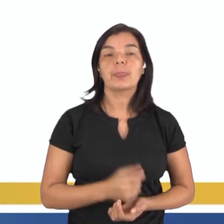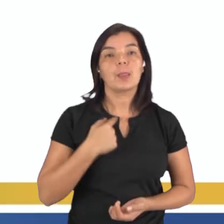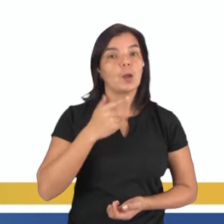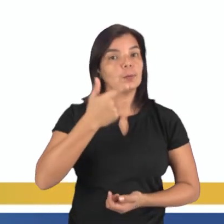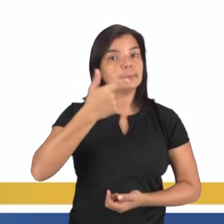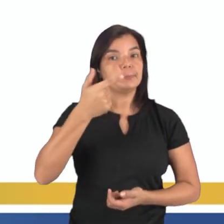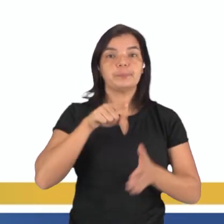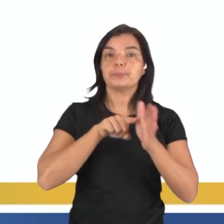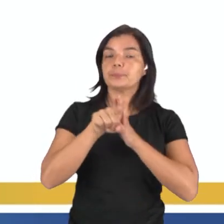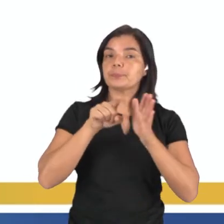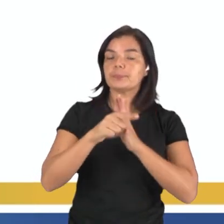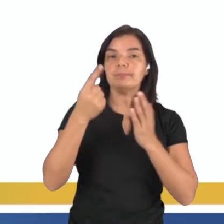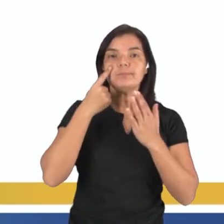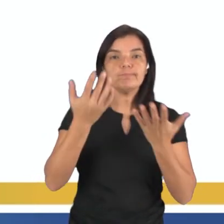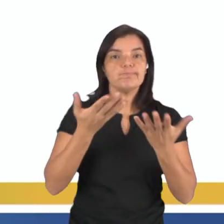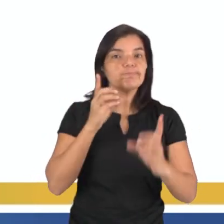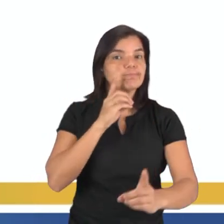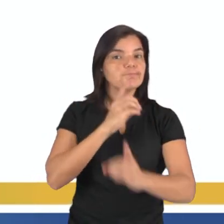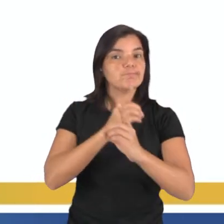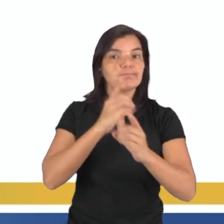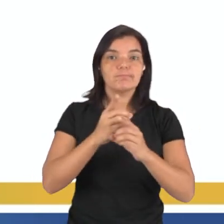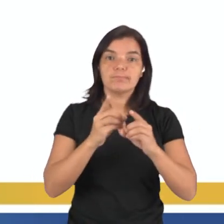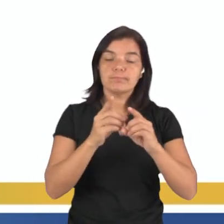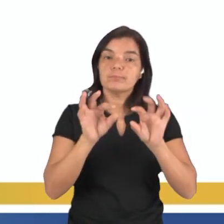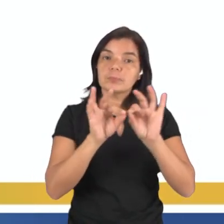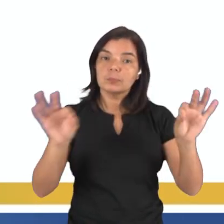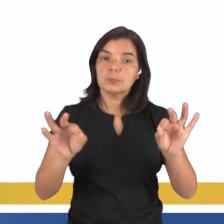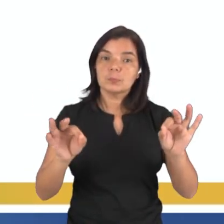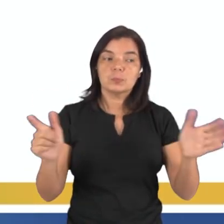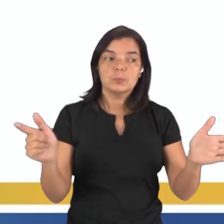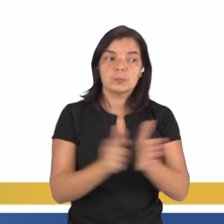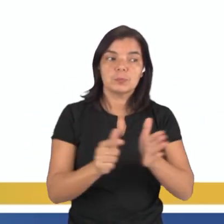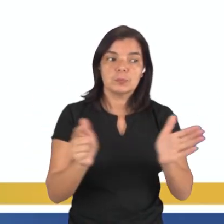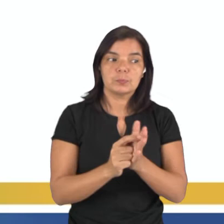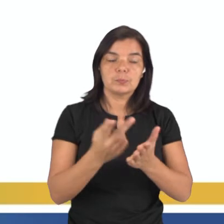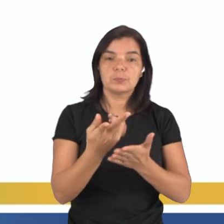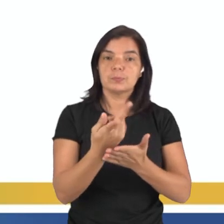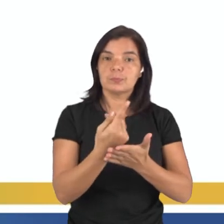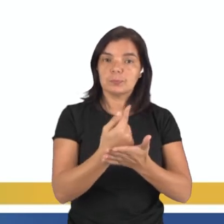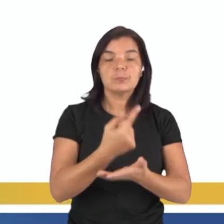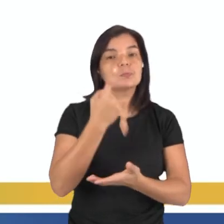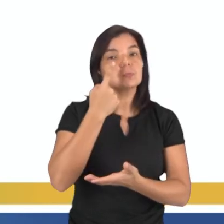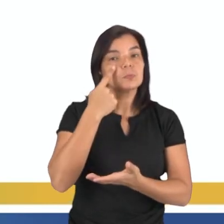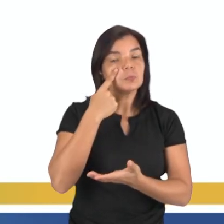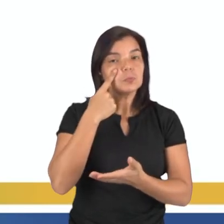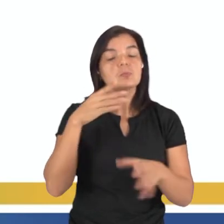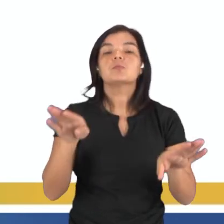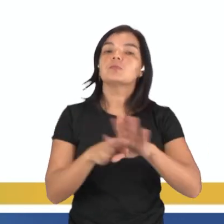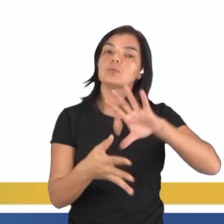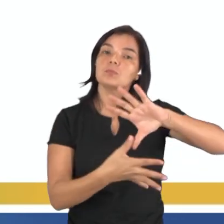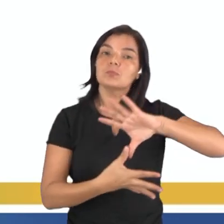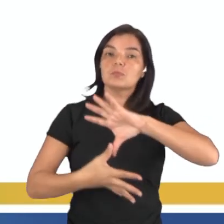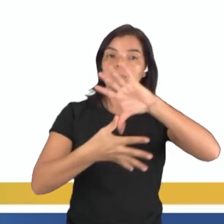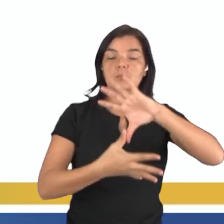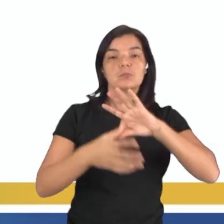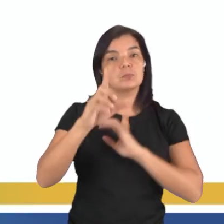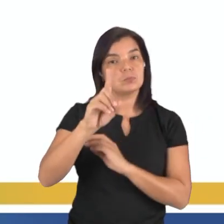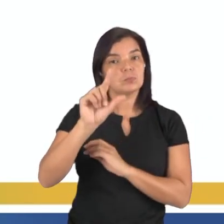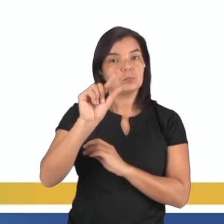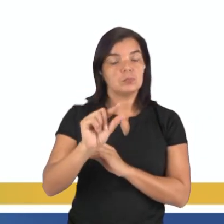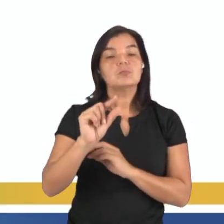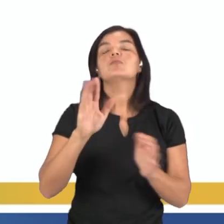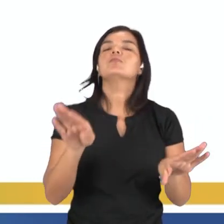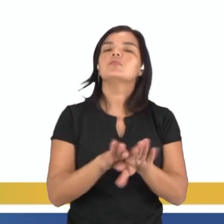Vamos para o segundo caso. Agora eu quero encontrar a distância gráfica, calcular a distância no mapa, aí é o desenho,